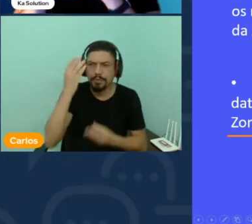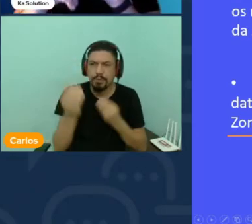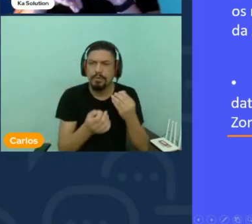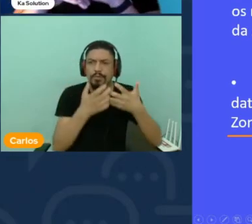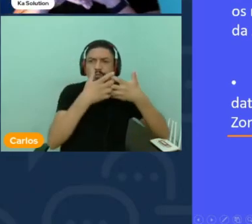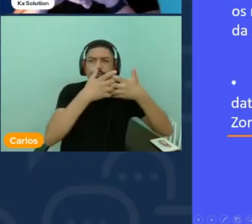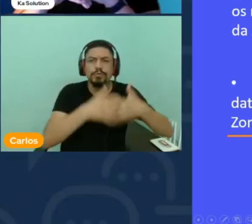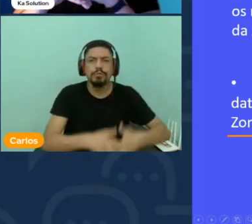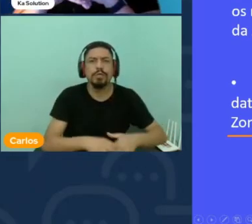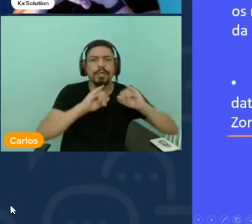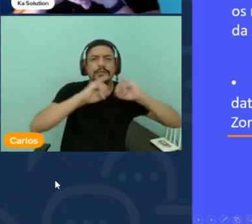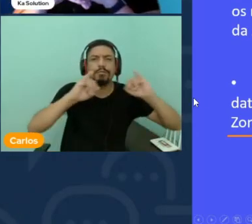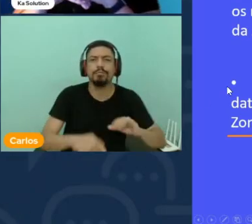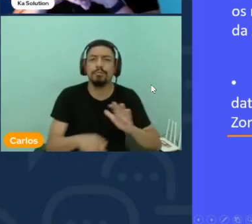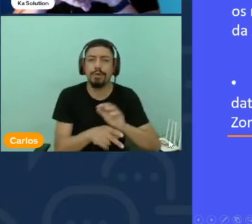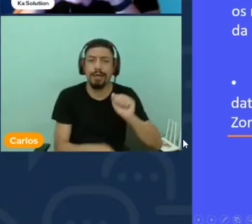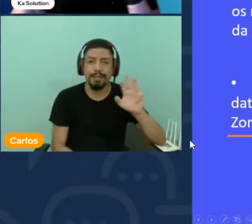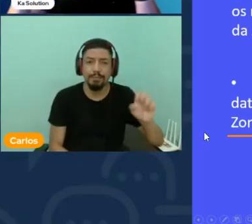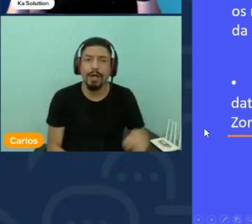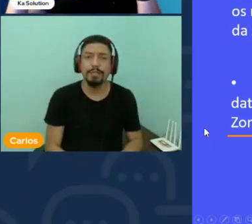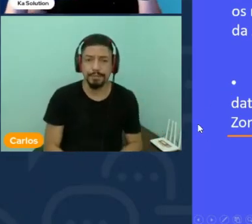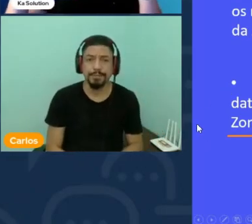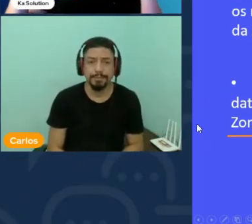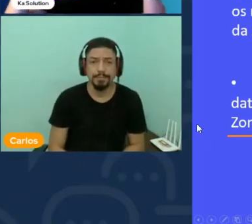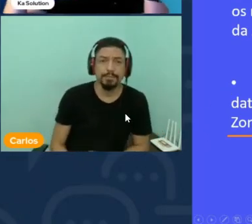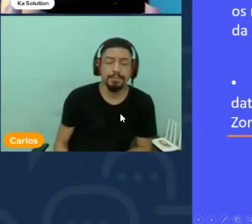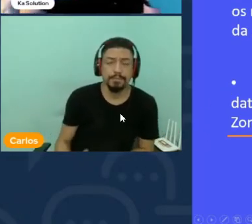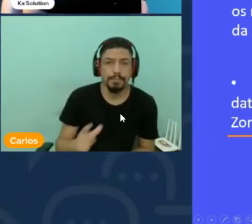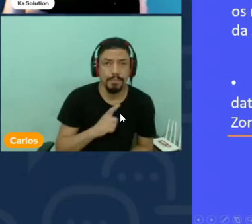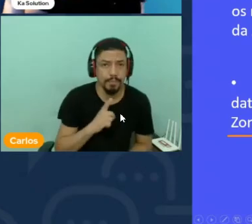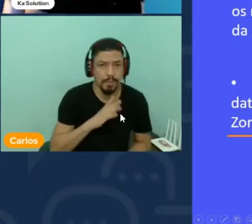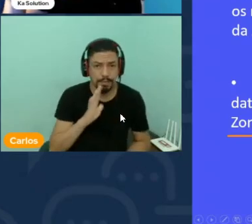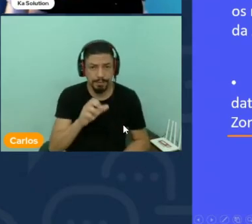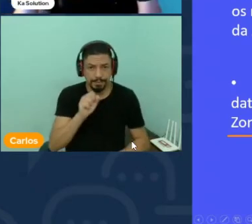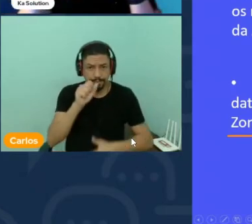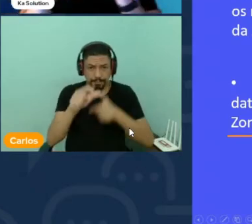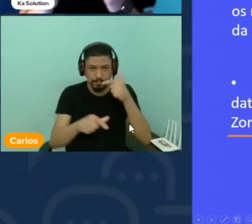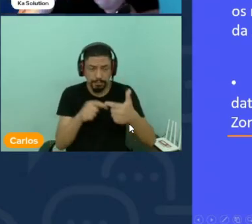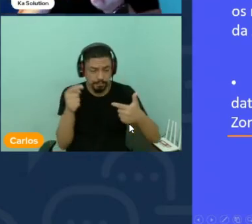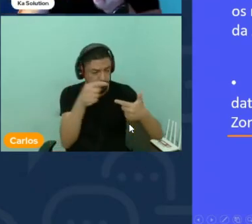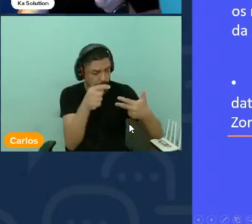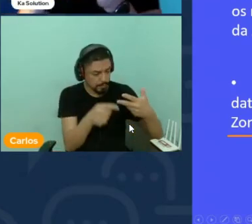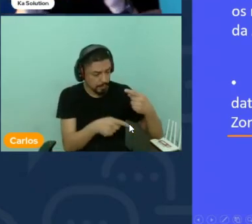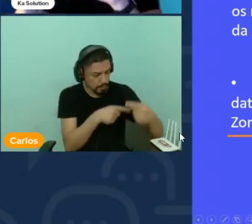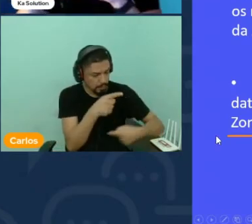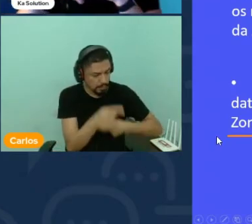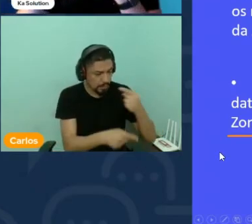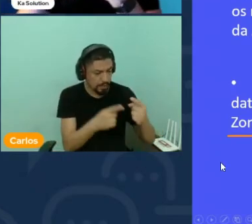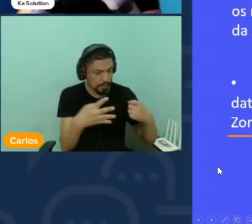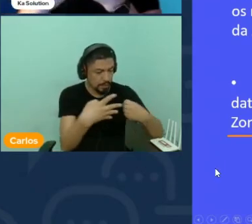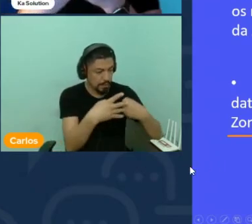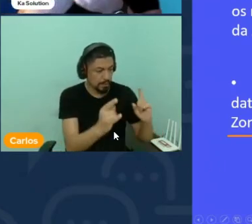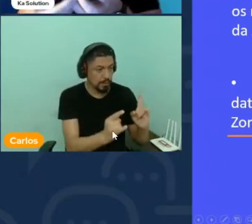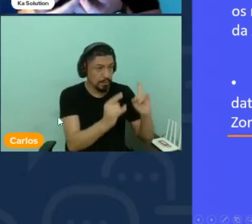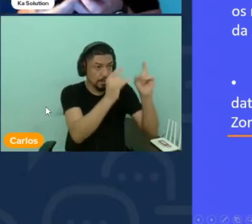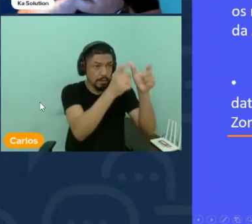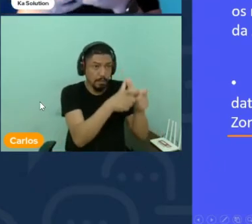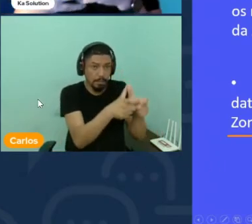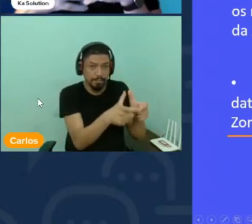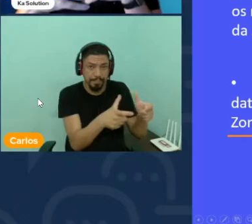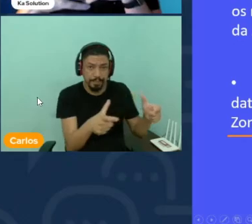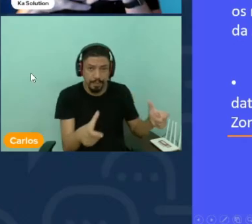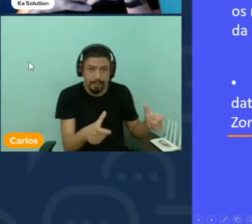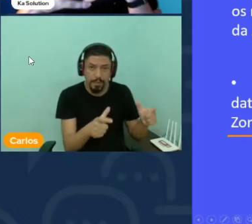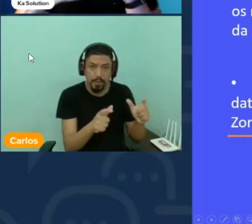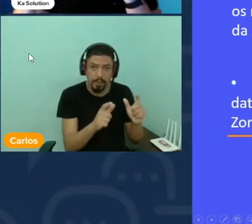essa infraestrutura da AWS. Eu tenho serviços rodando em grandes data centers, em grandes conjuntos